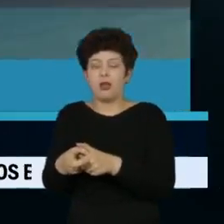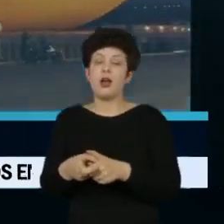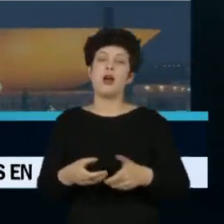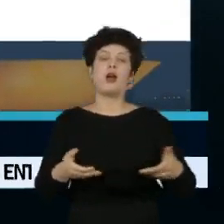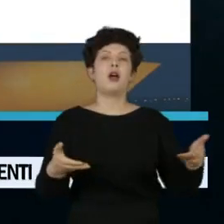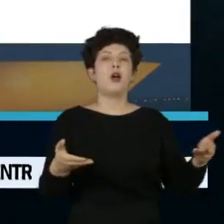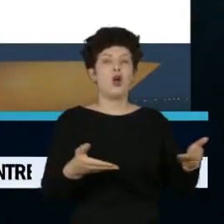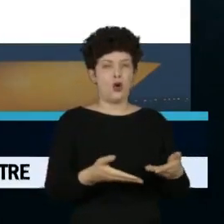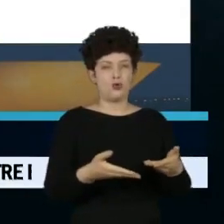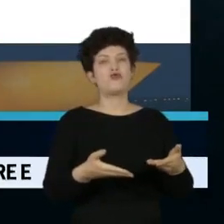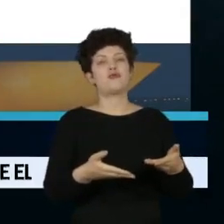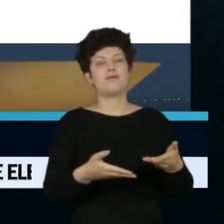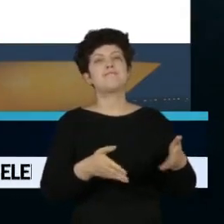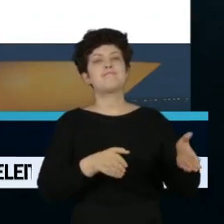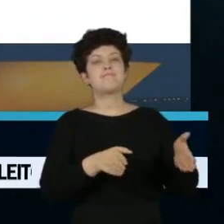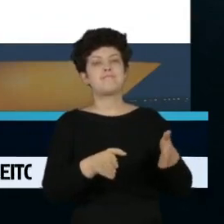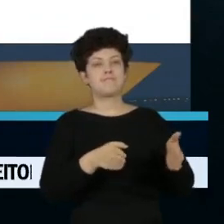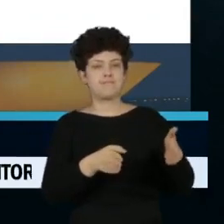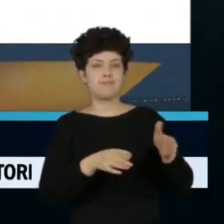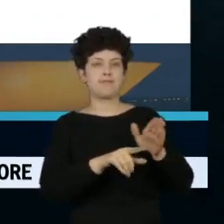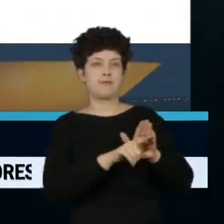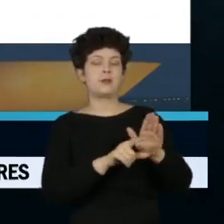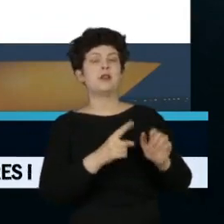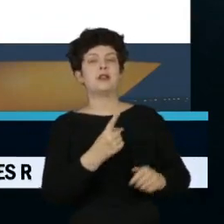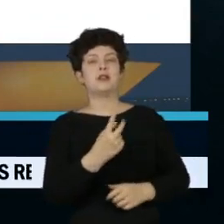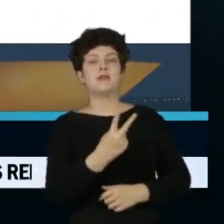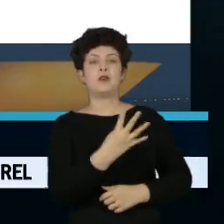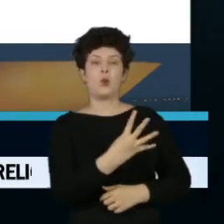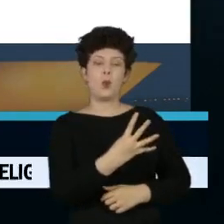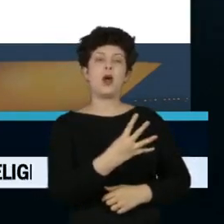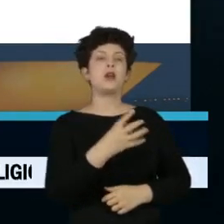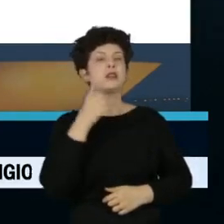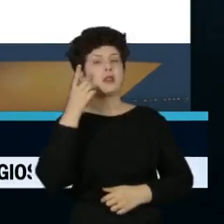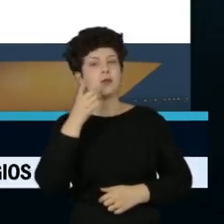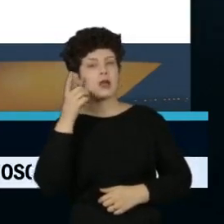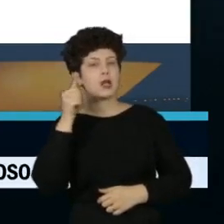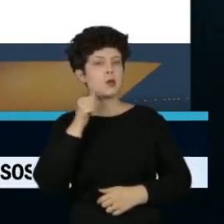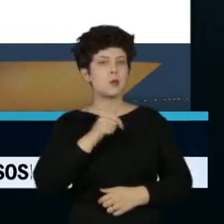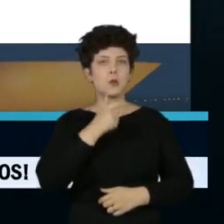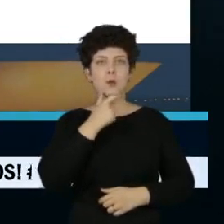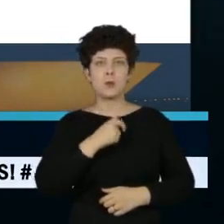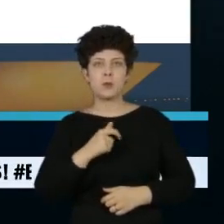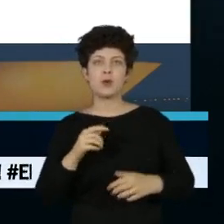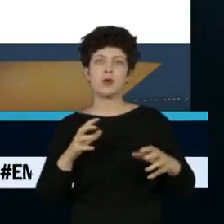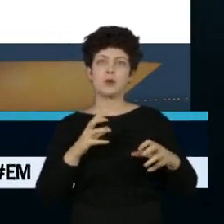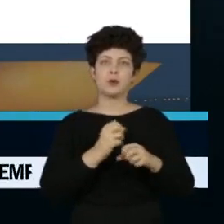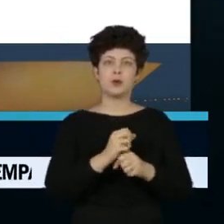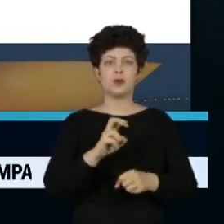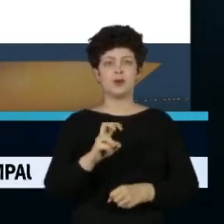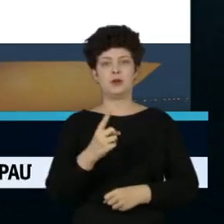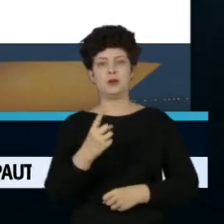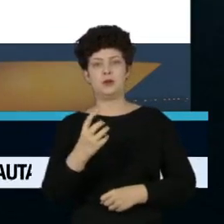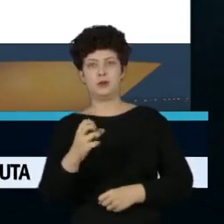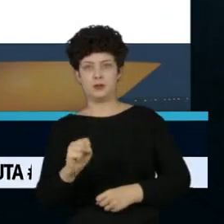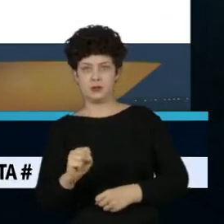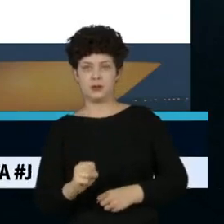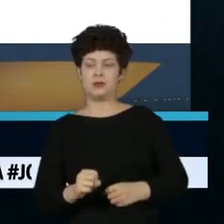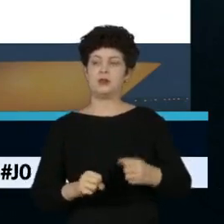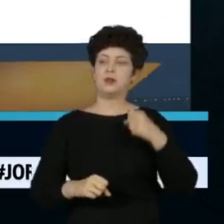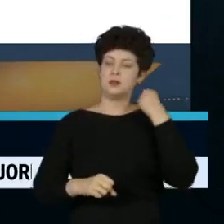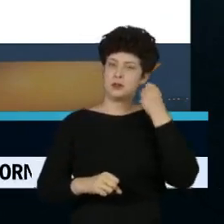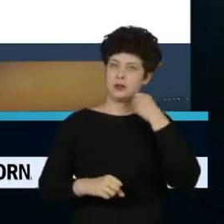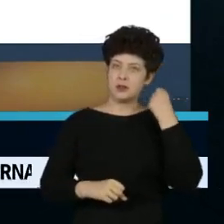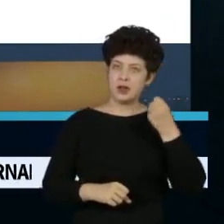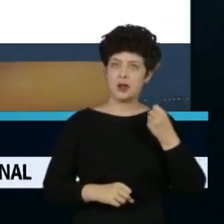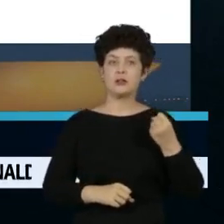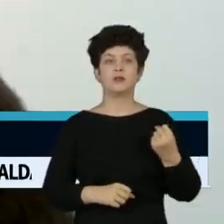atual legislatura, são 124 deputados e deputadas, entre 513. No Senado, 13 dos